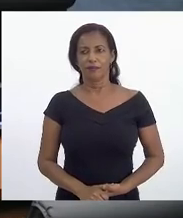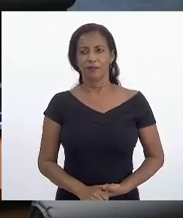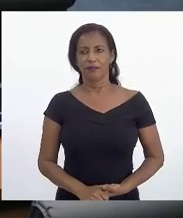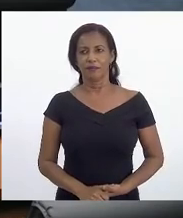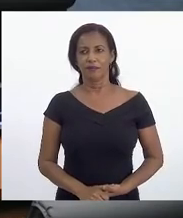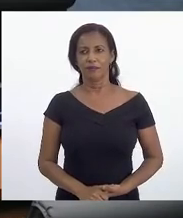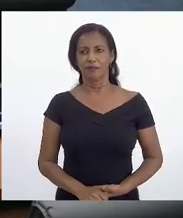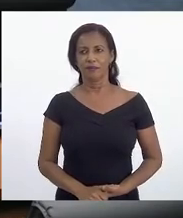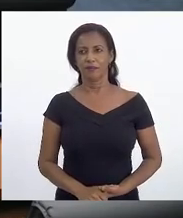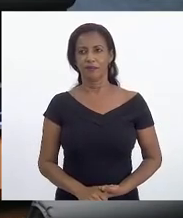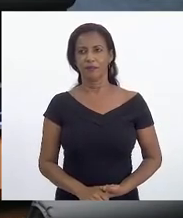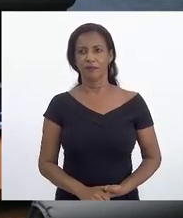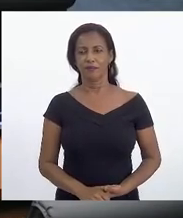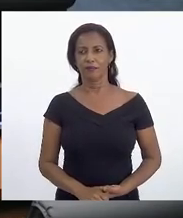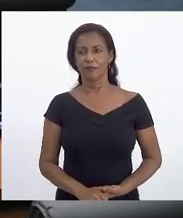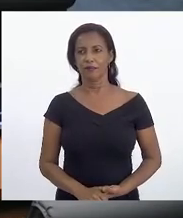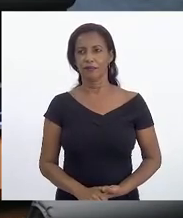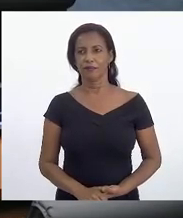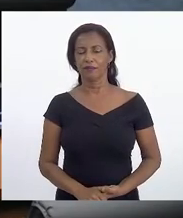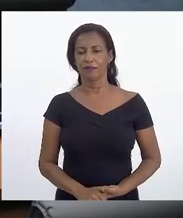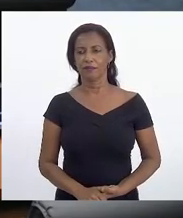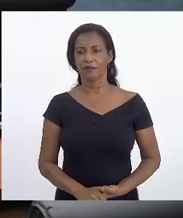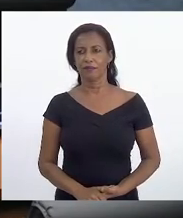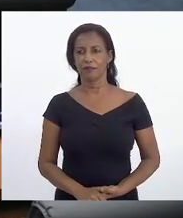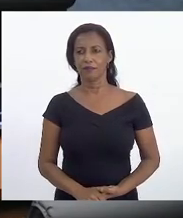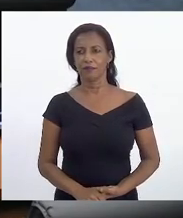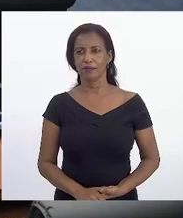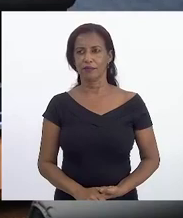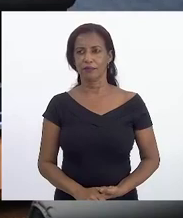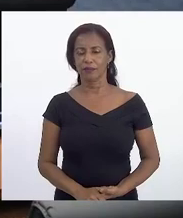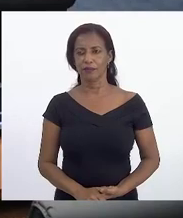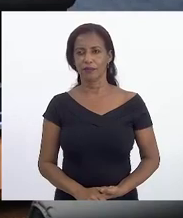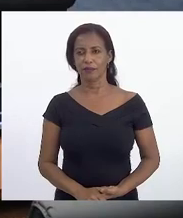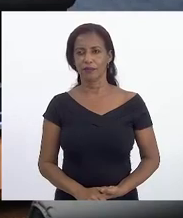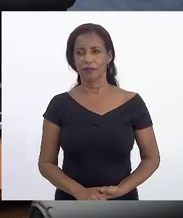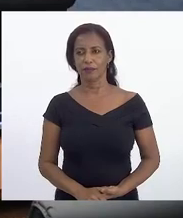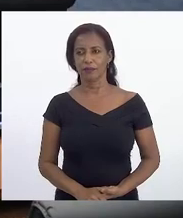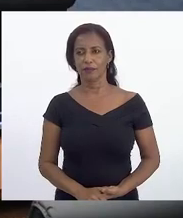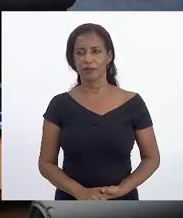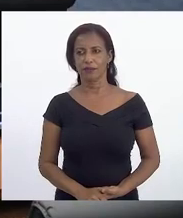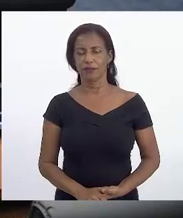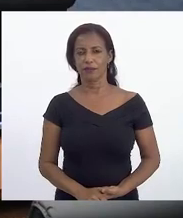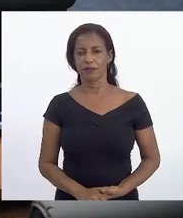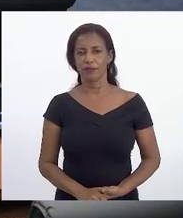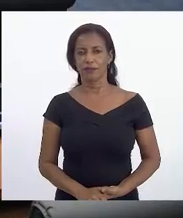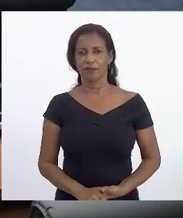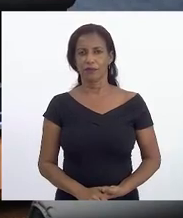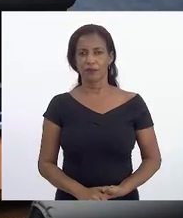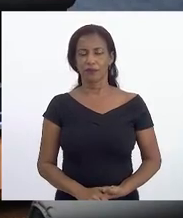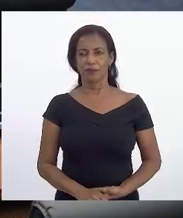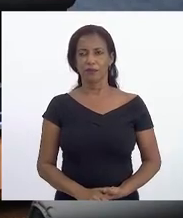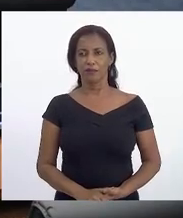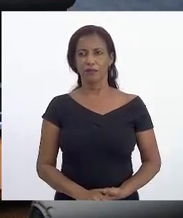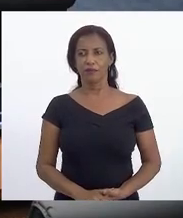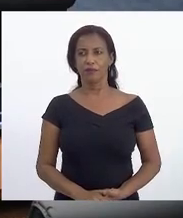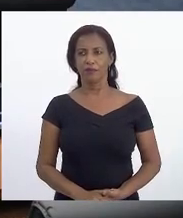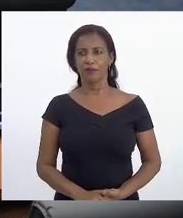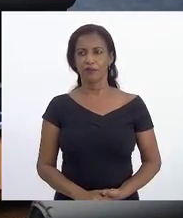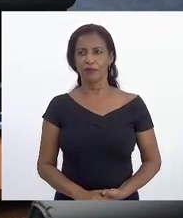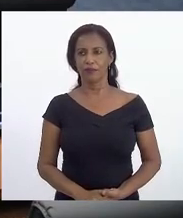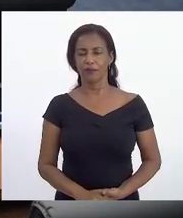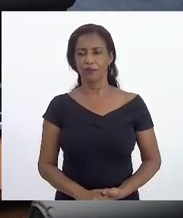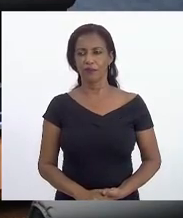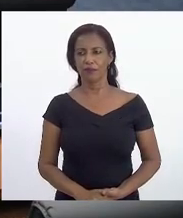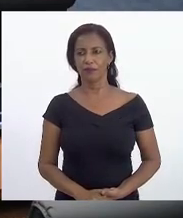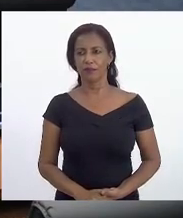E aí e olha só não tem nada para resolver é só